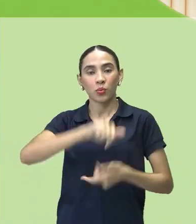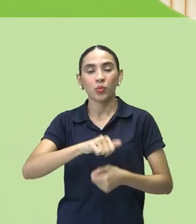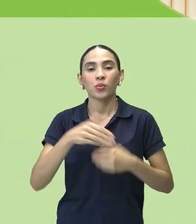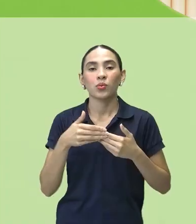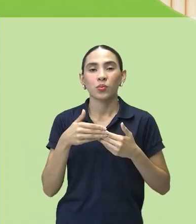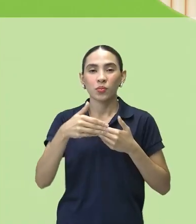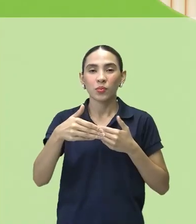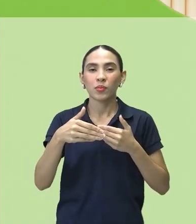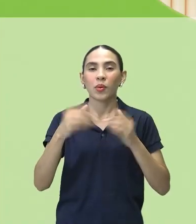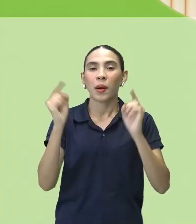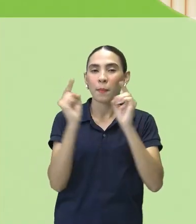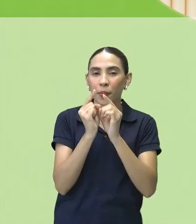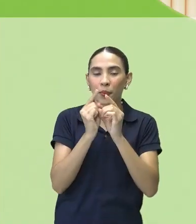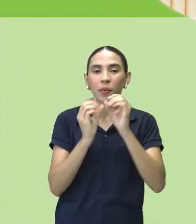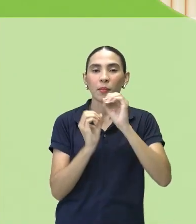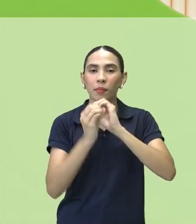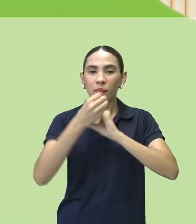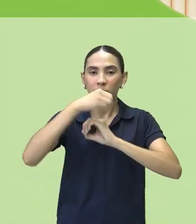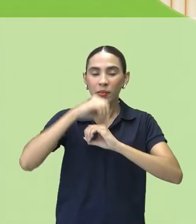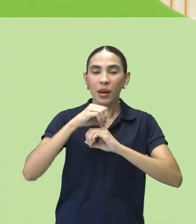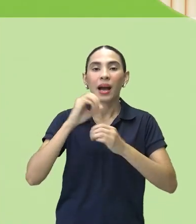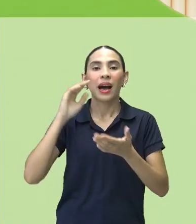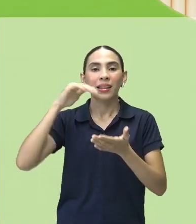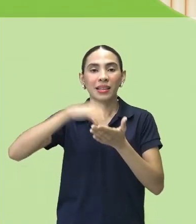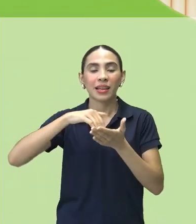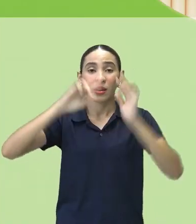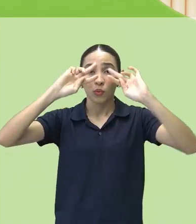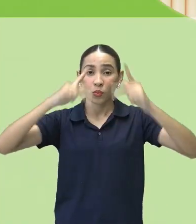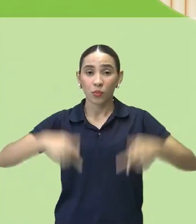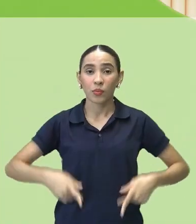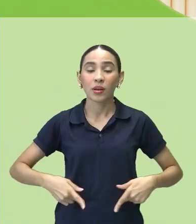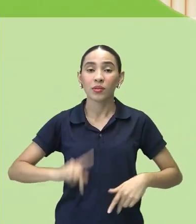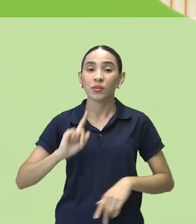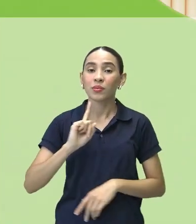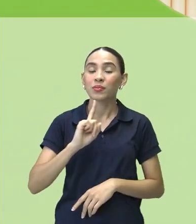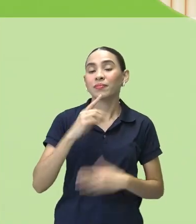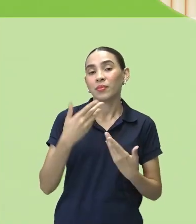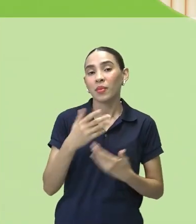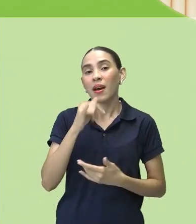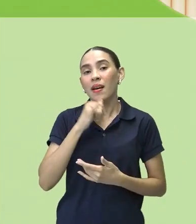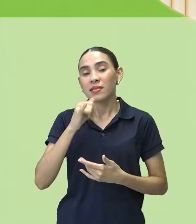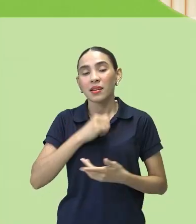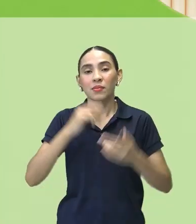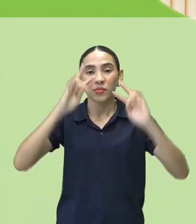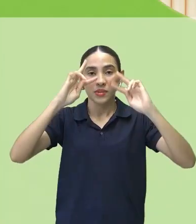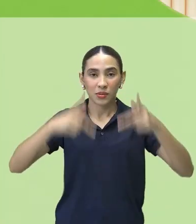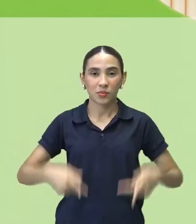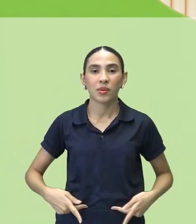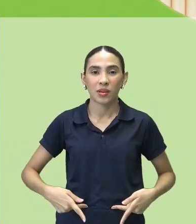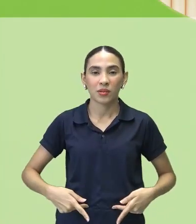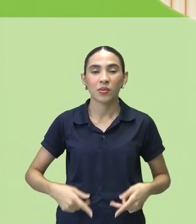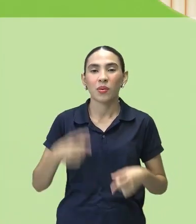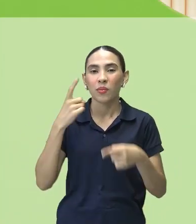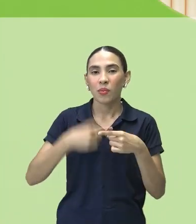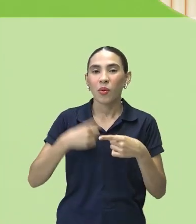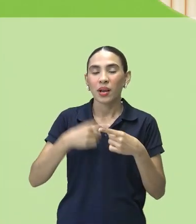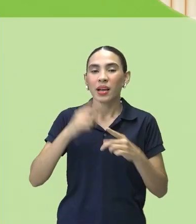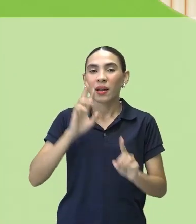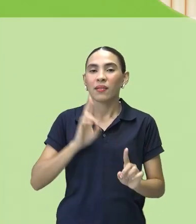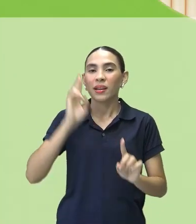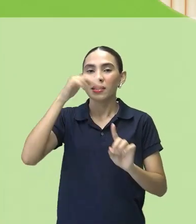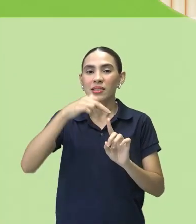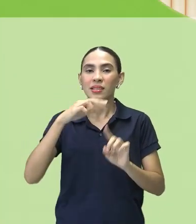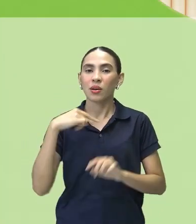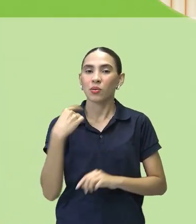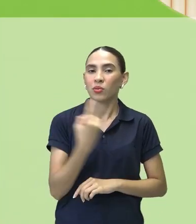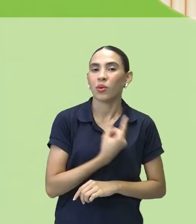desde micro-organismos até os seres humanos. Estamos tomando exemplo aqui os seres humanos, porque diz respeito a nós, ao